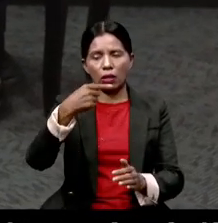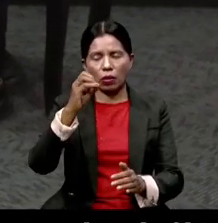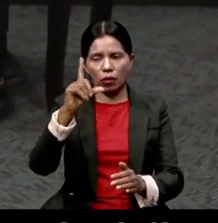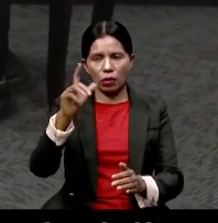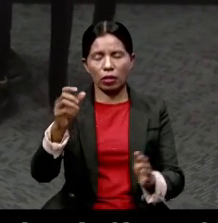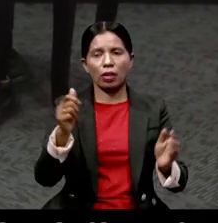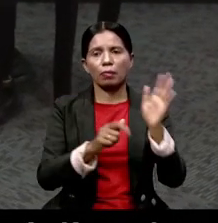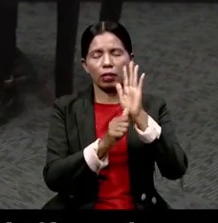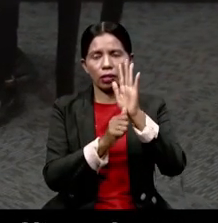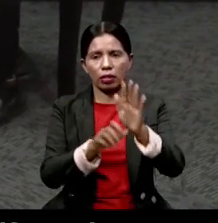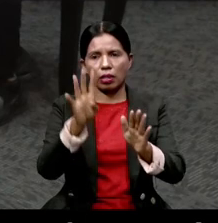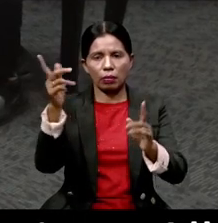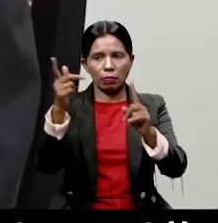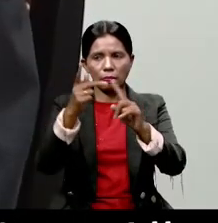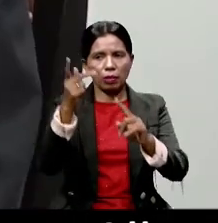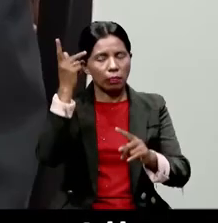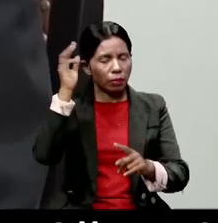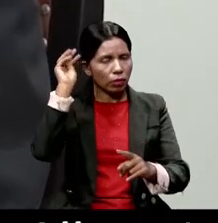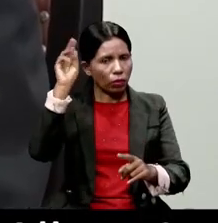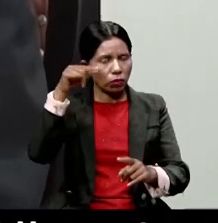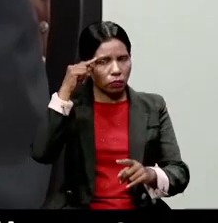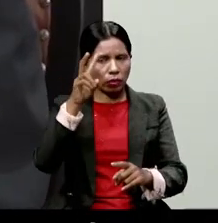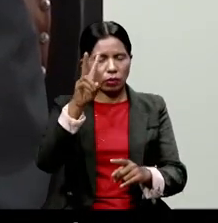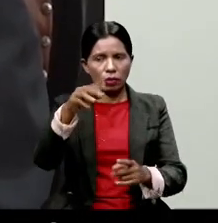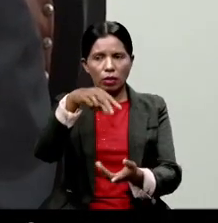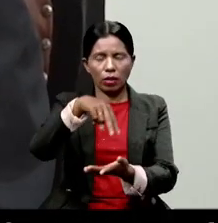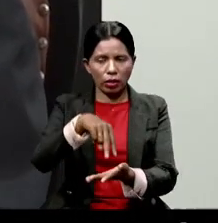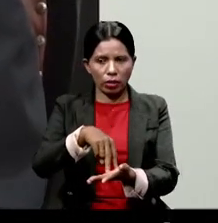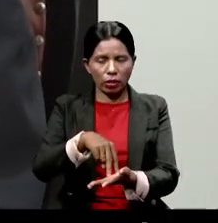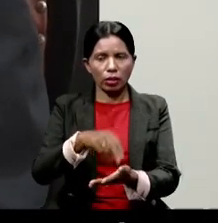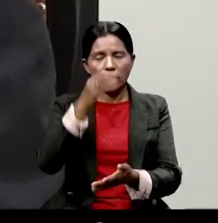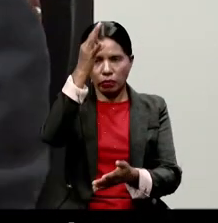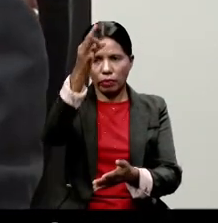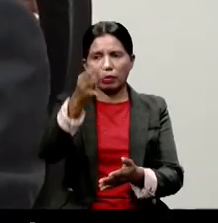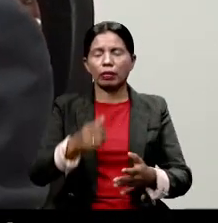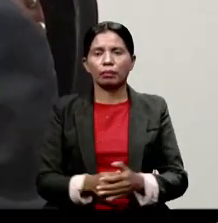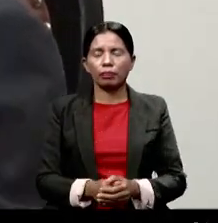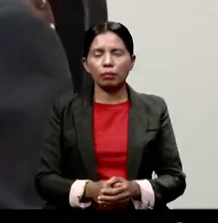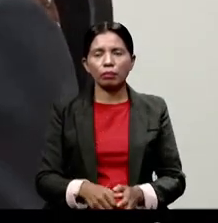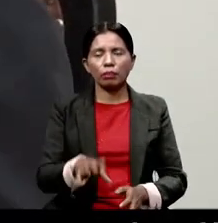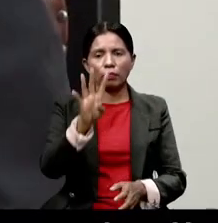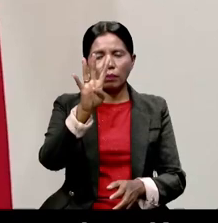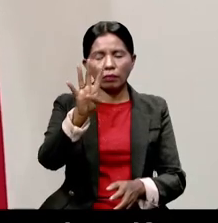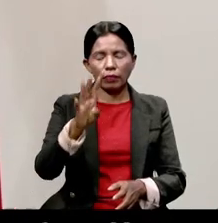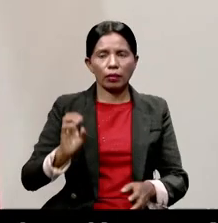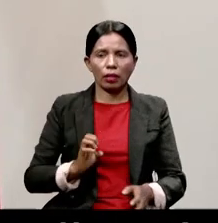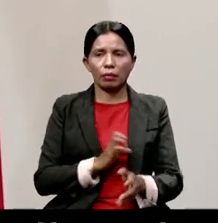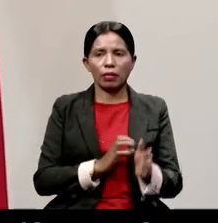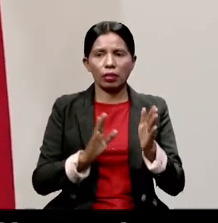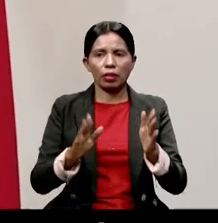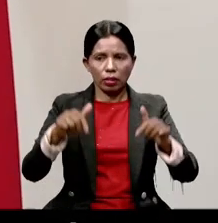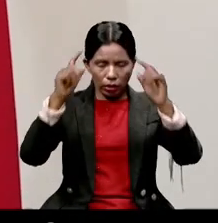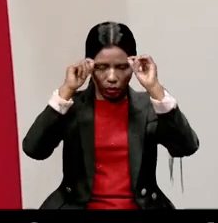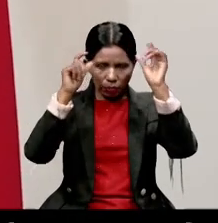para o primeiro-ministro, no né, governo rua né, bela estabelece e o futuro. Assunto hat nebe embaixador Angola e